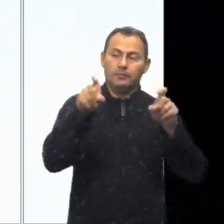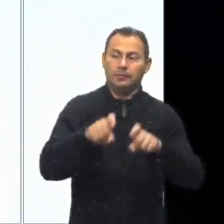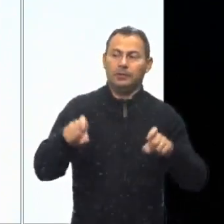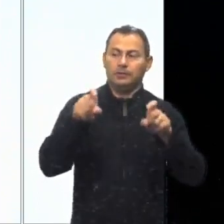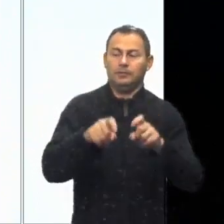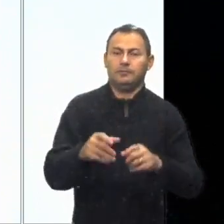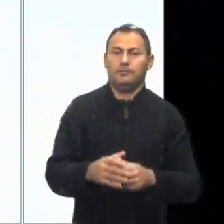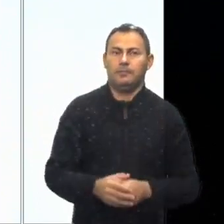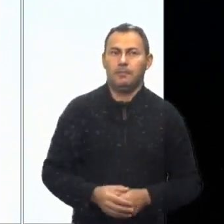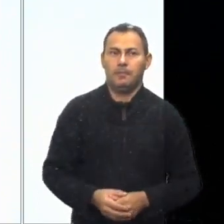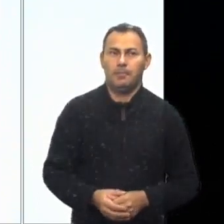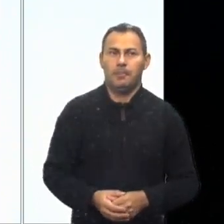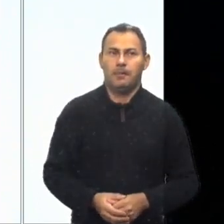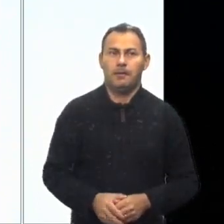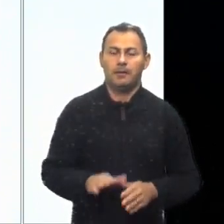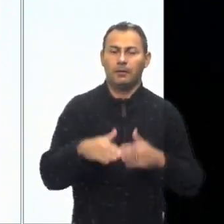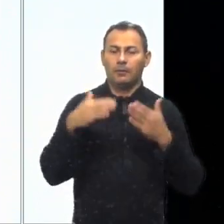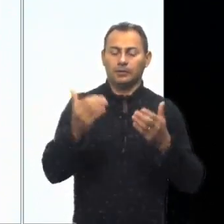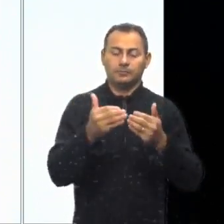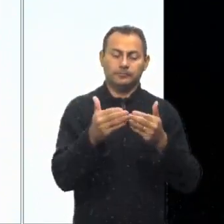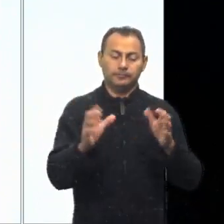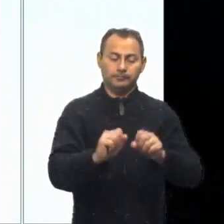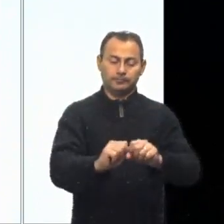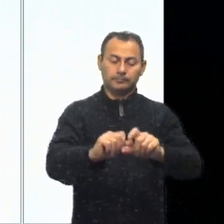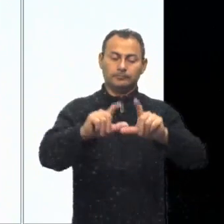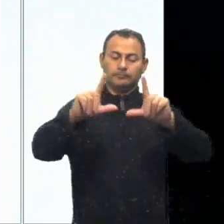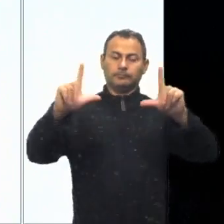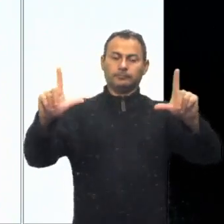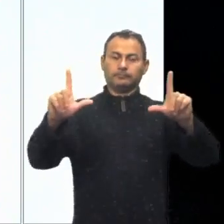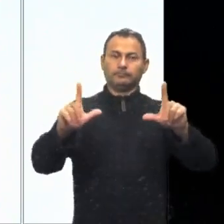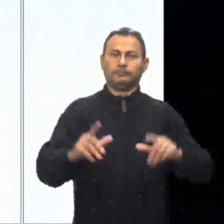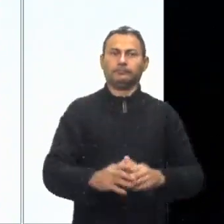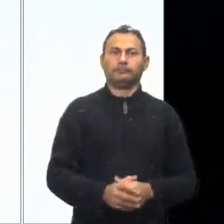computador. Aí quando você abrir